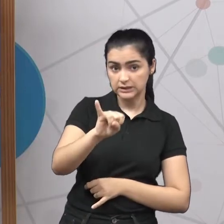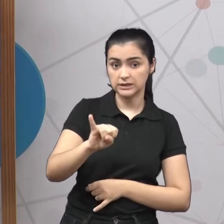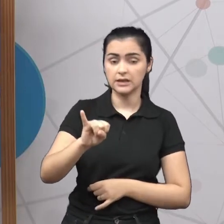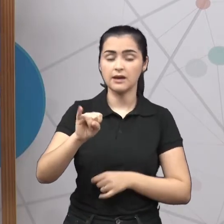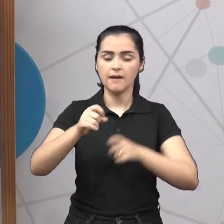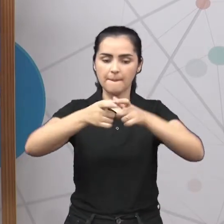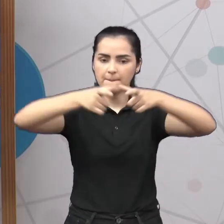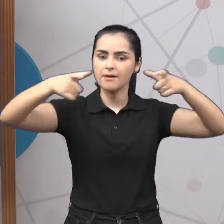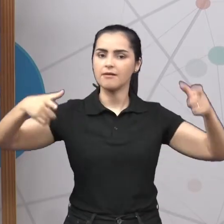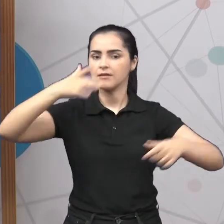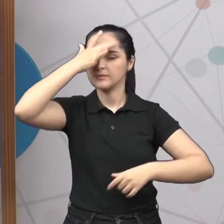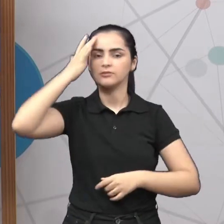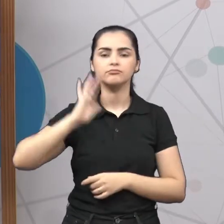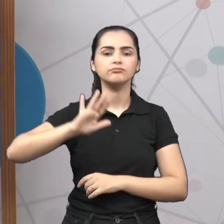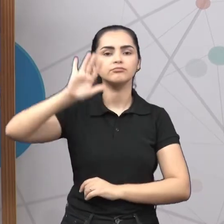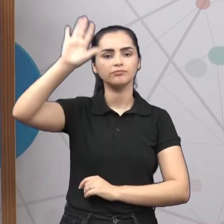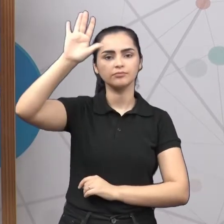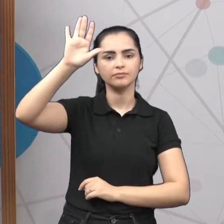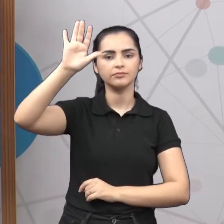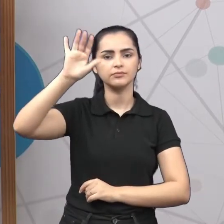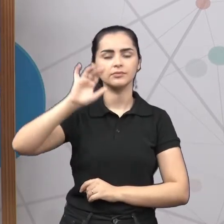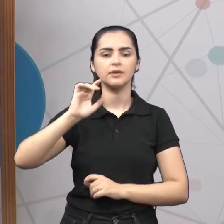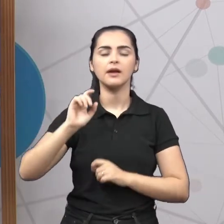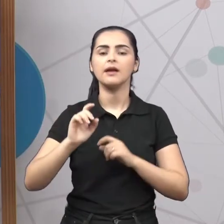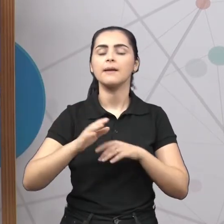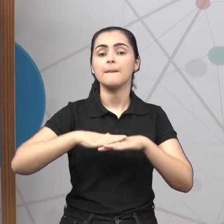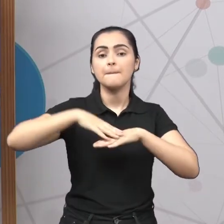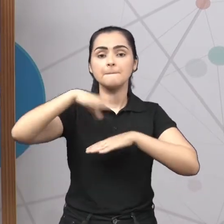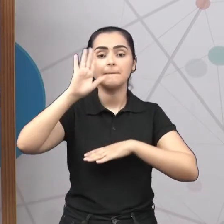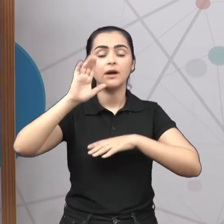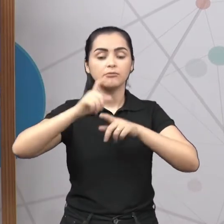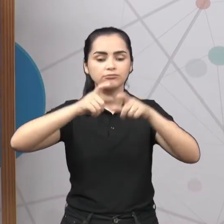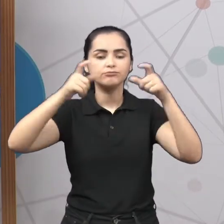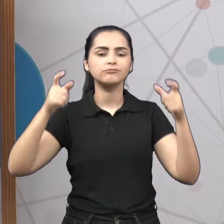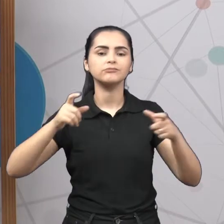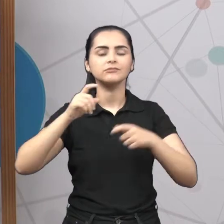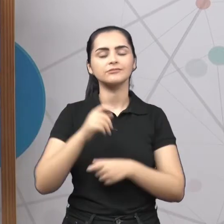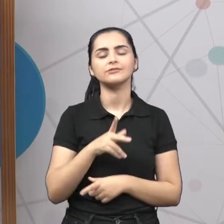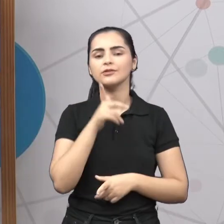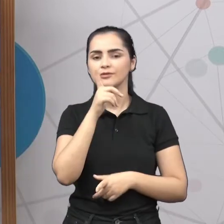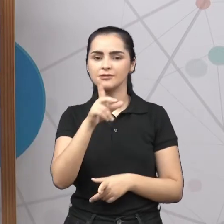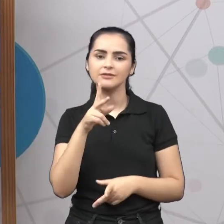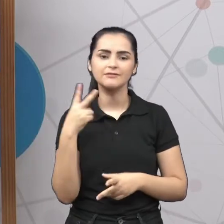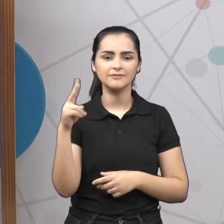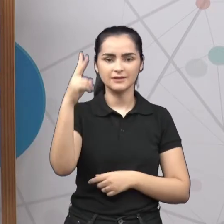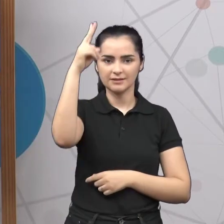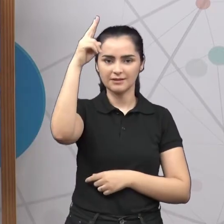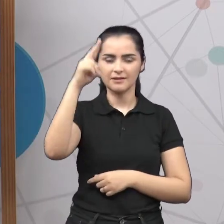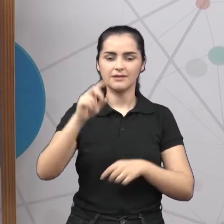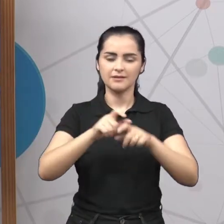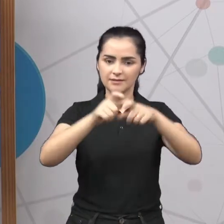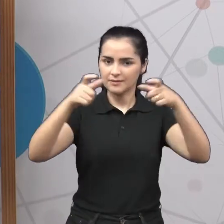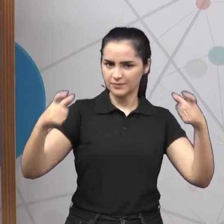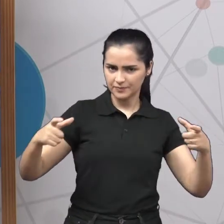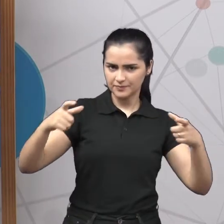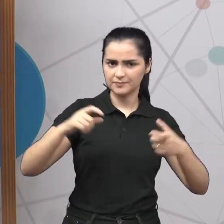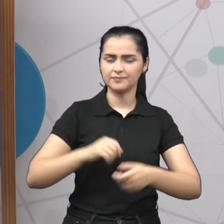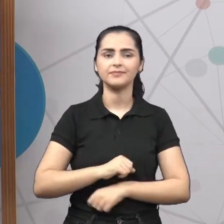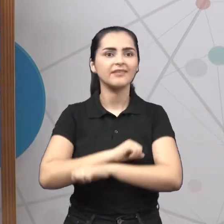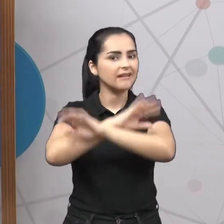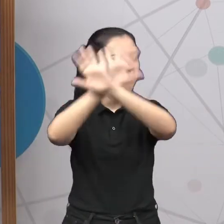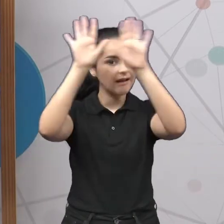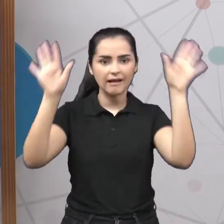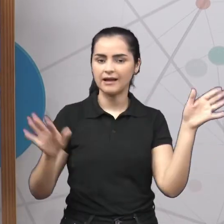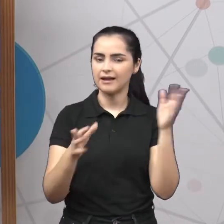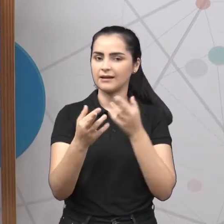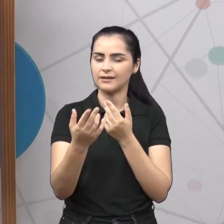maioria levantar a mão, a opção que ganhar vai ser aquela da maioria. Claro